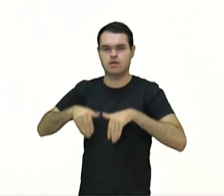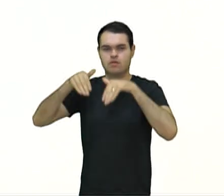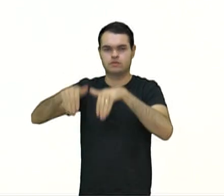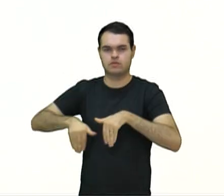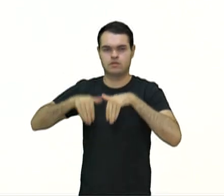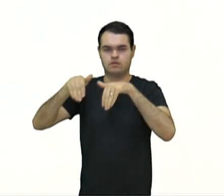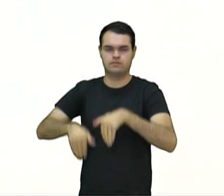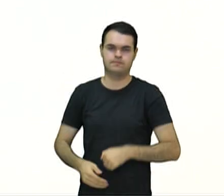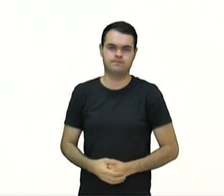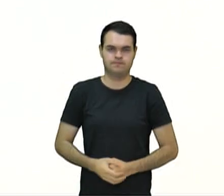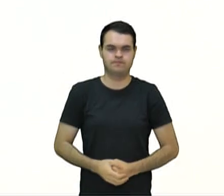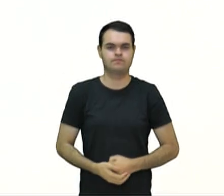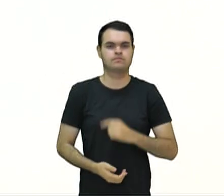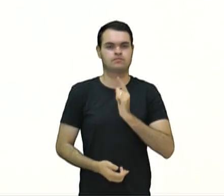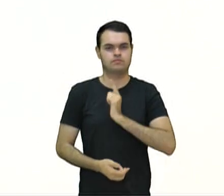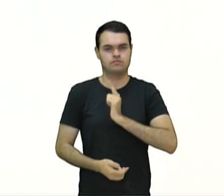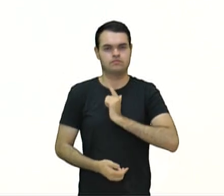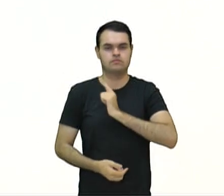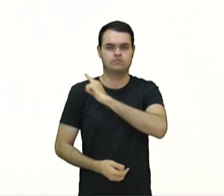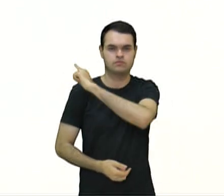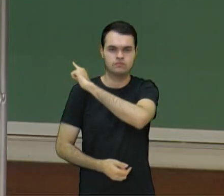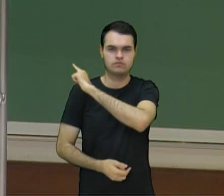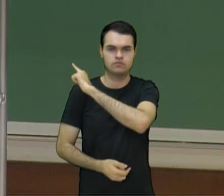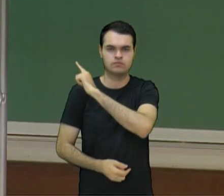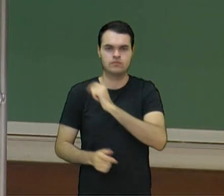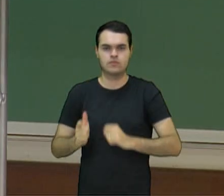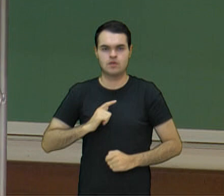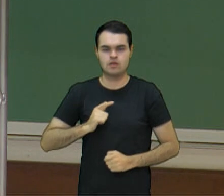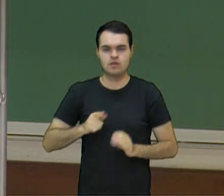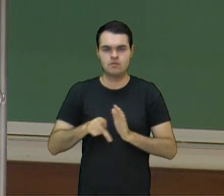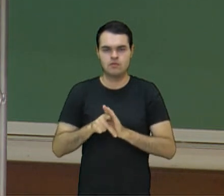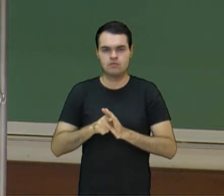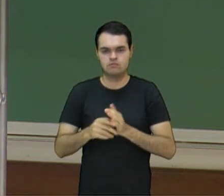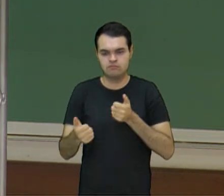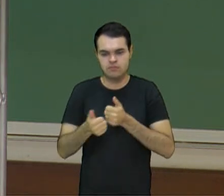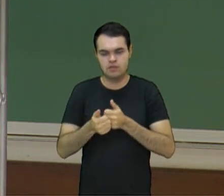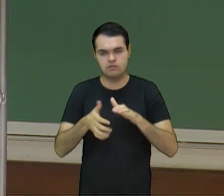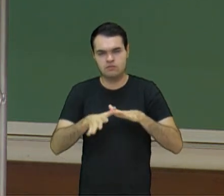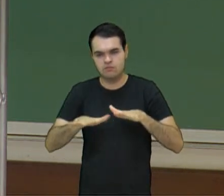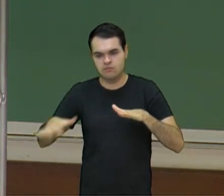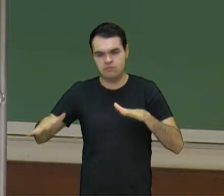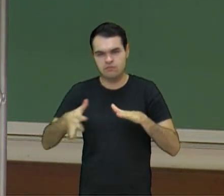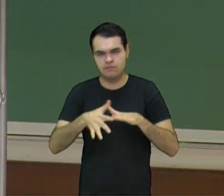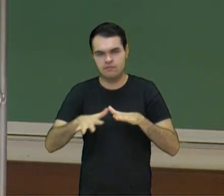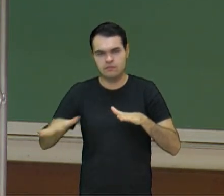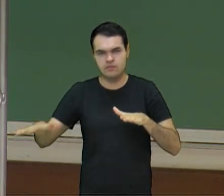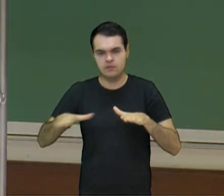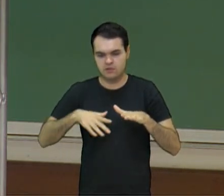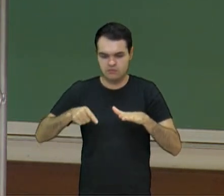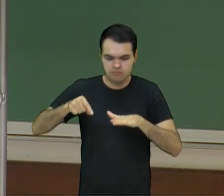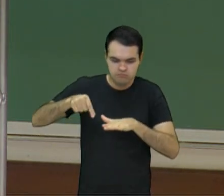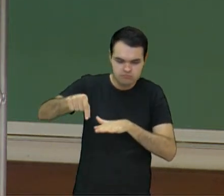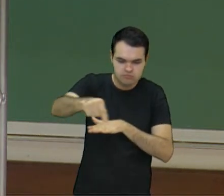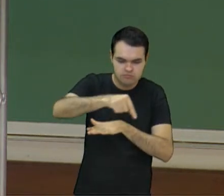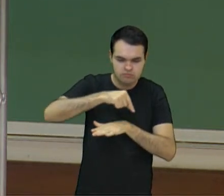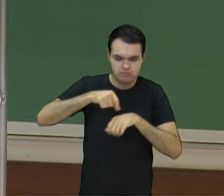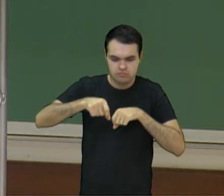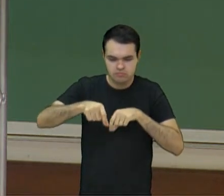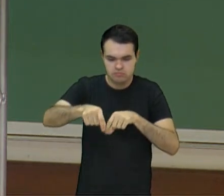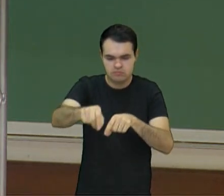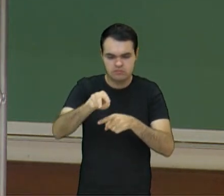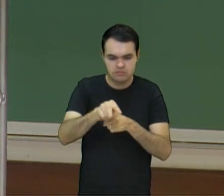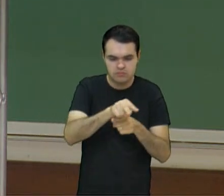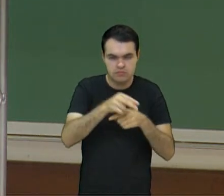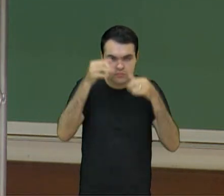australiano. Então nós temos aqui nas planícies litorâneas, aqui divide-se atividades de agricultura e pecuária.